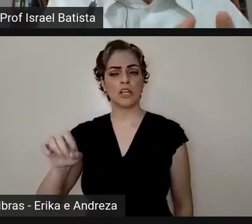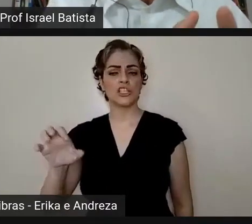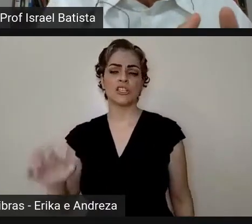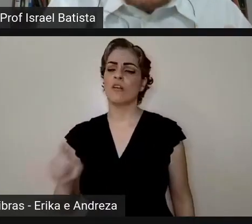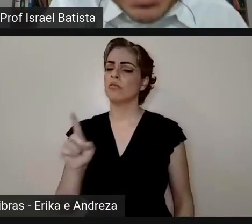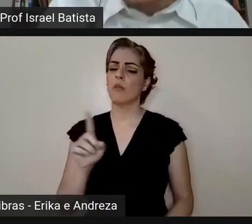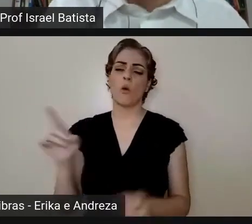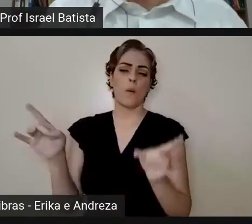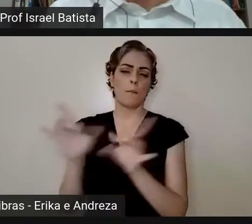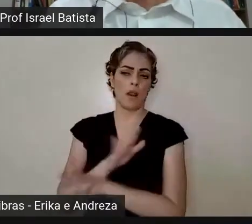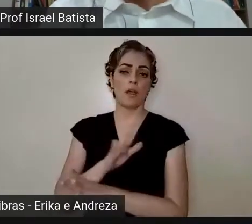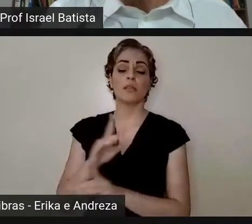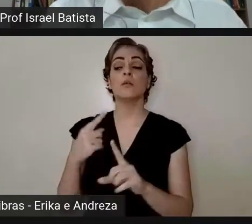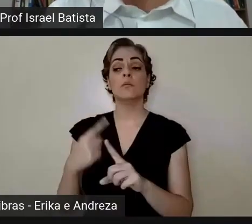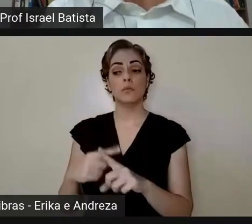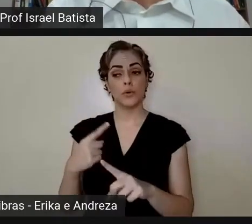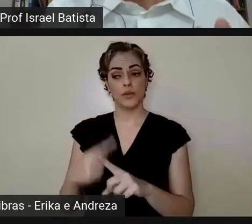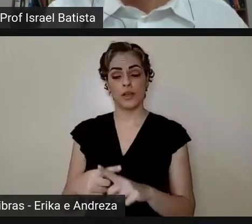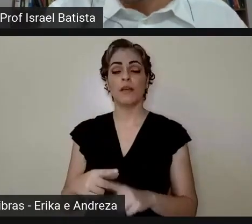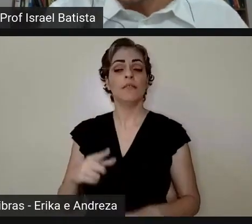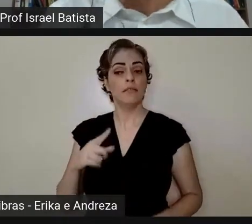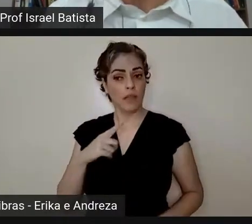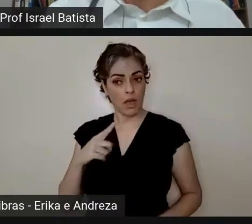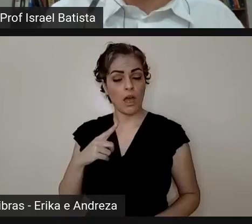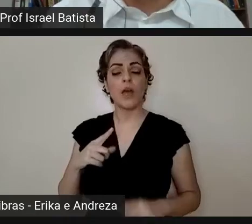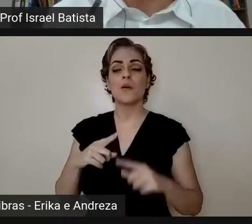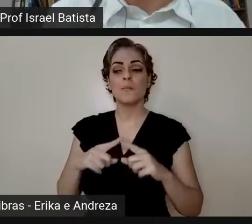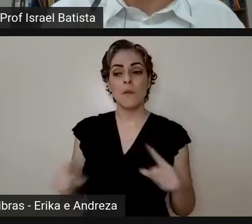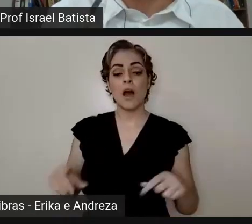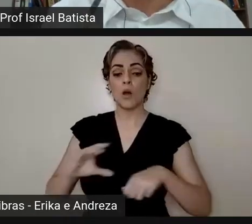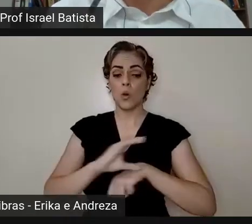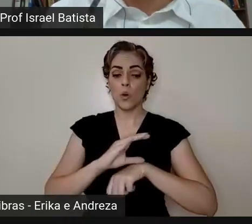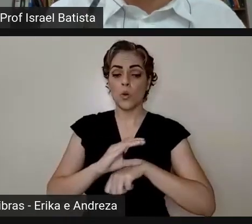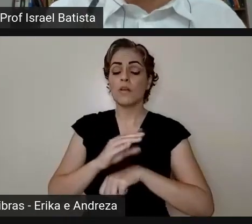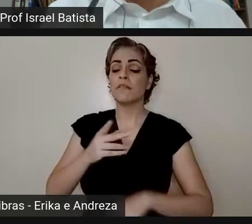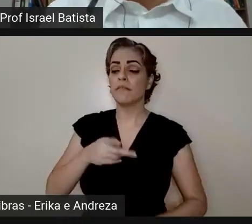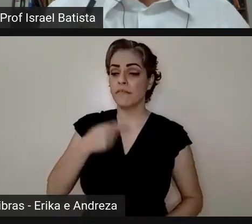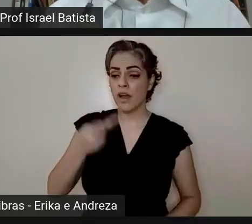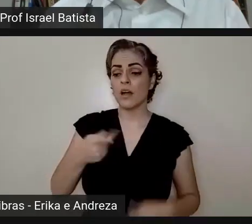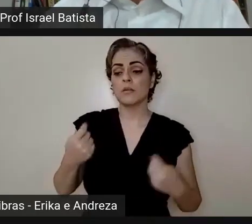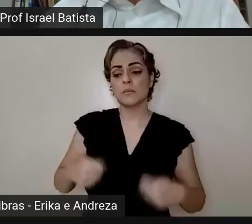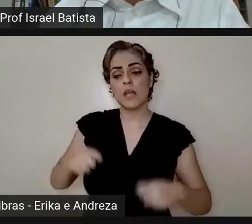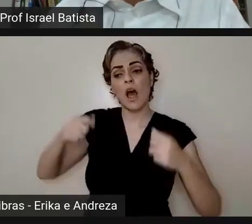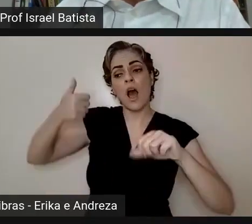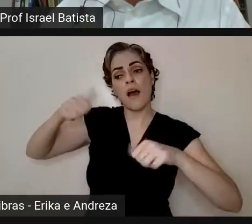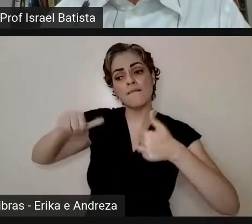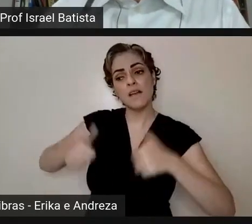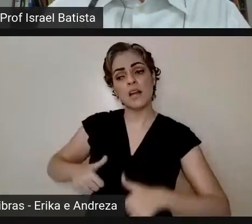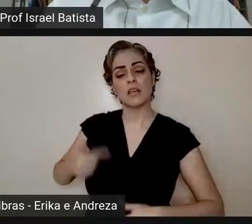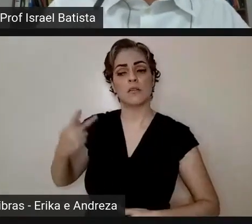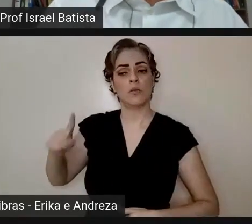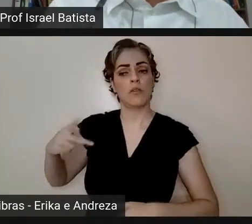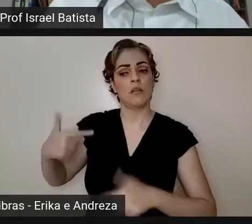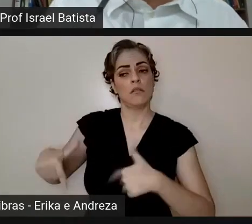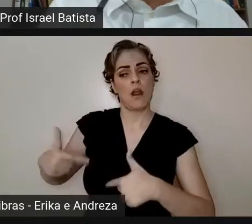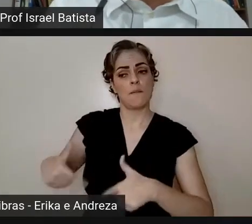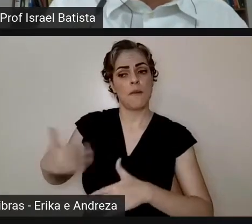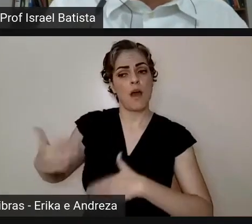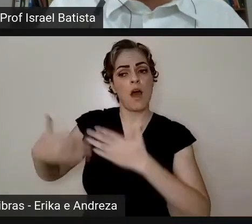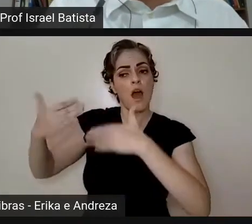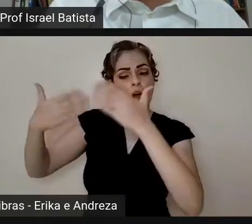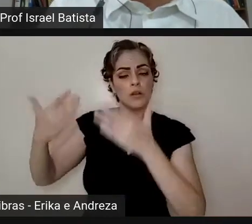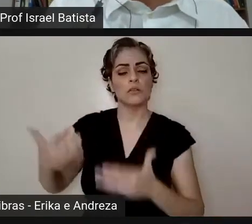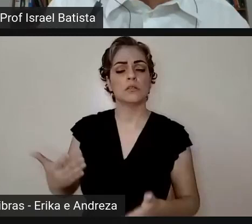Constituição determina que haja uma avaliação de desempenho. Essa estabilidade, sem a avaliação